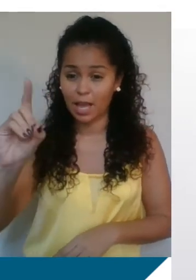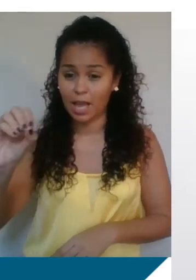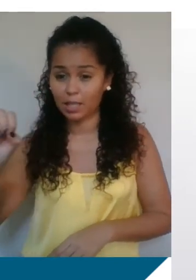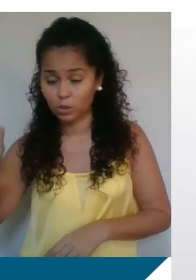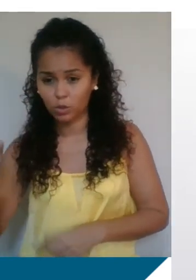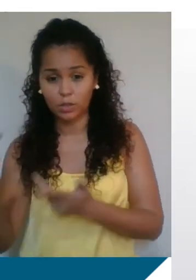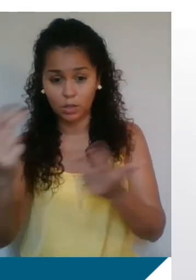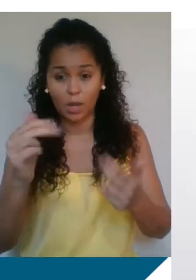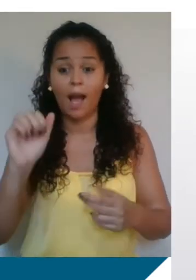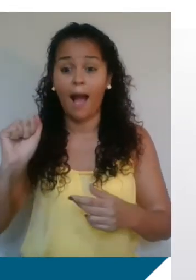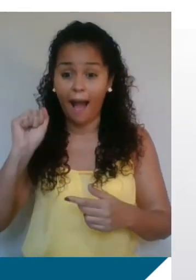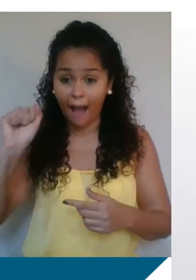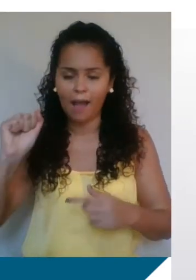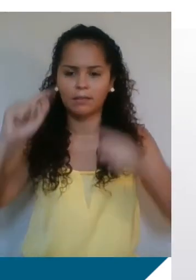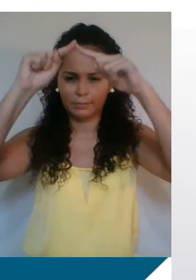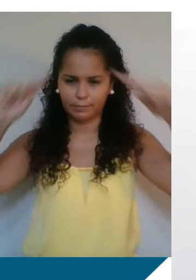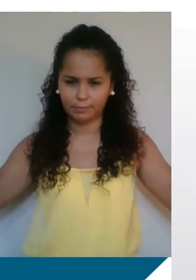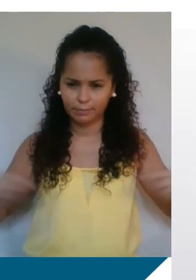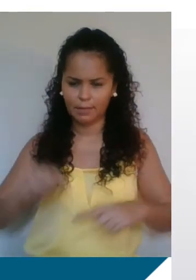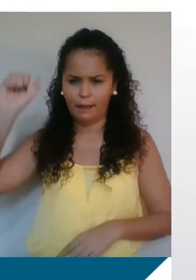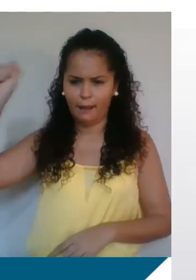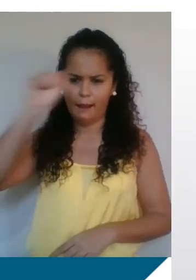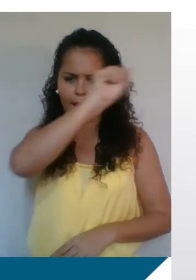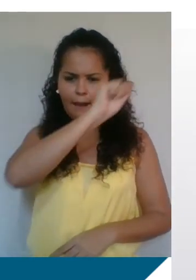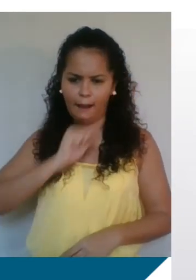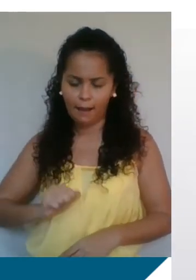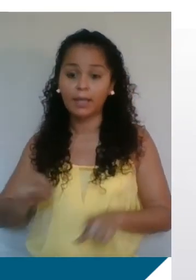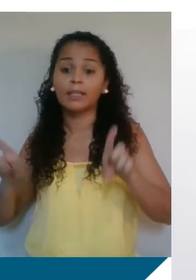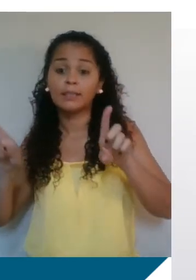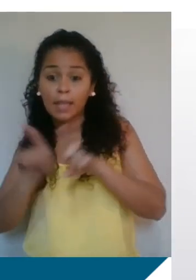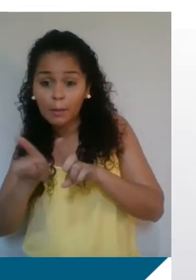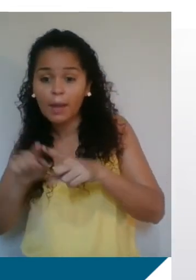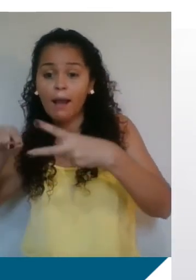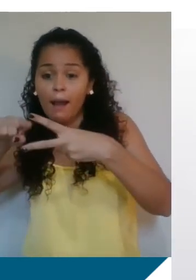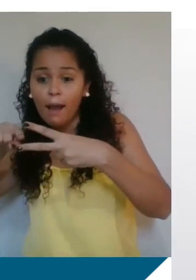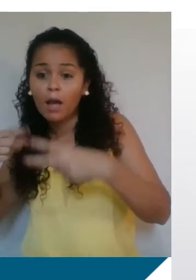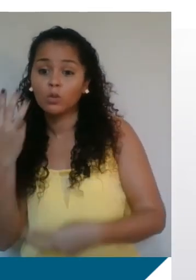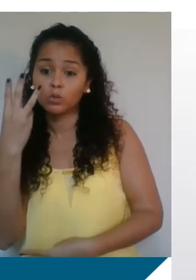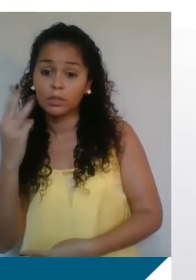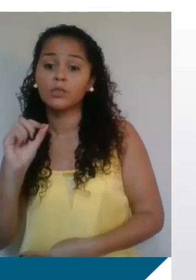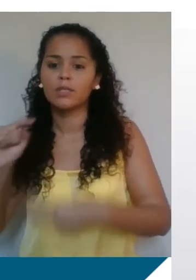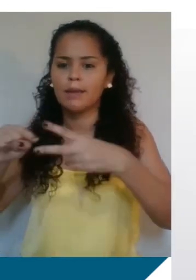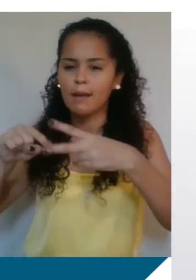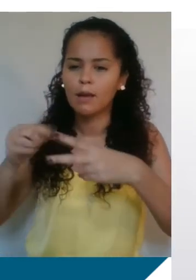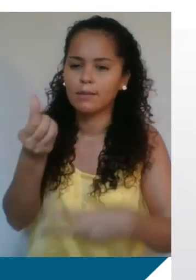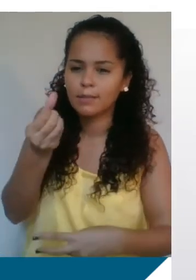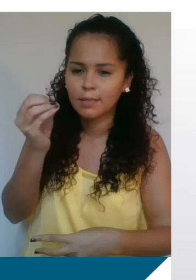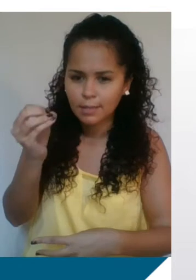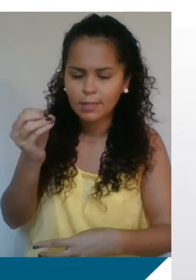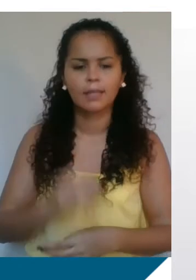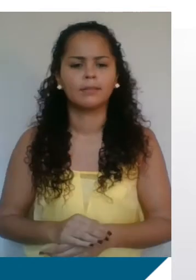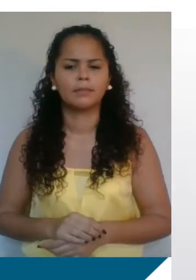e os 3 ângulos congruentes de medida 60 graus. Ao traçarmos a altura relativa a um desses lados,